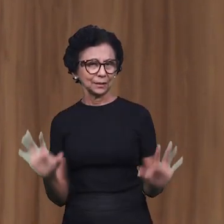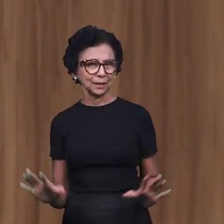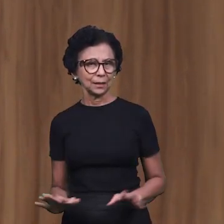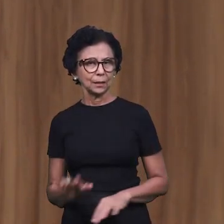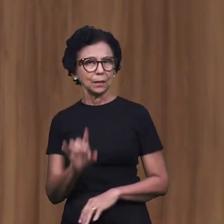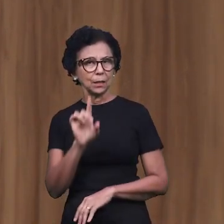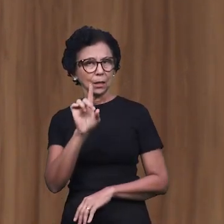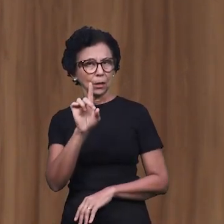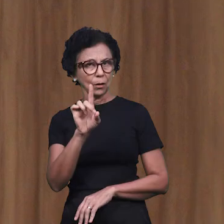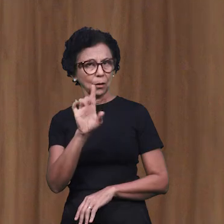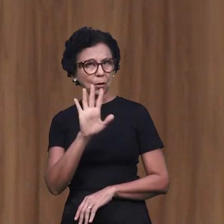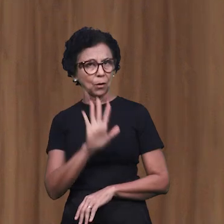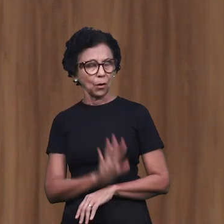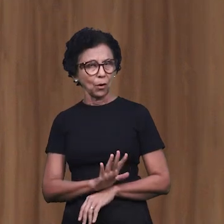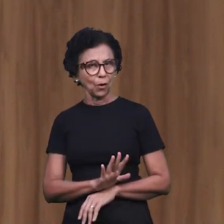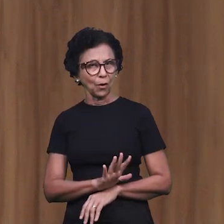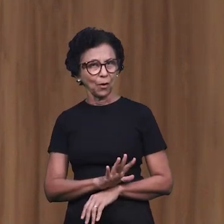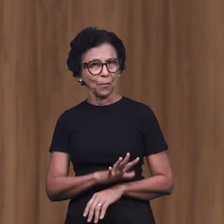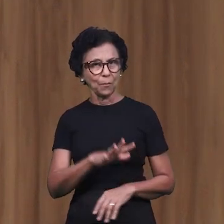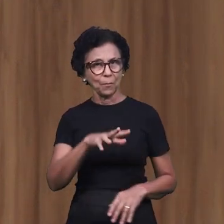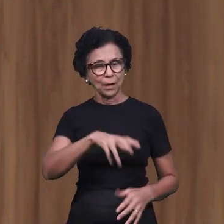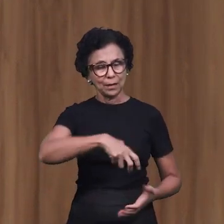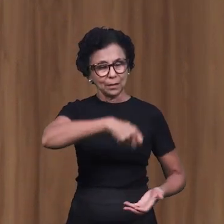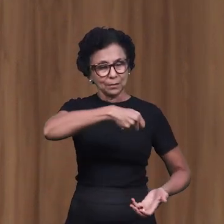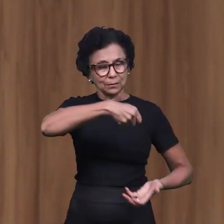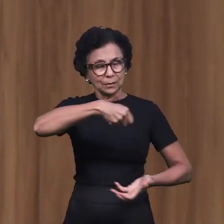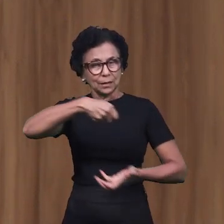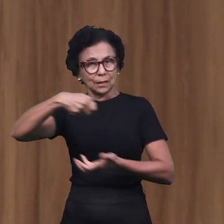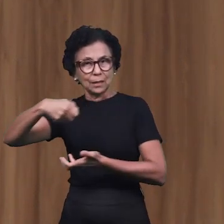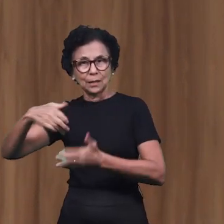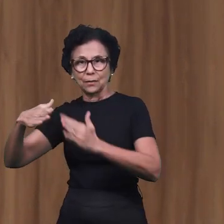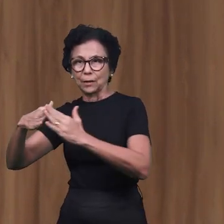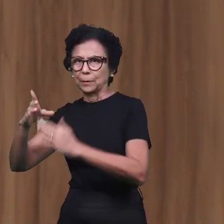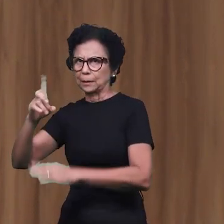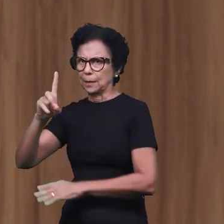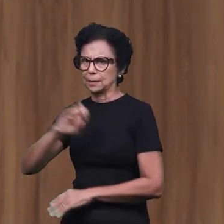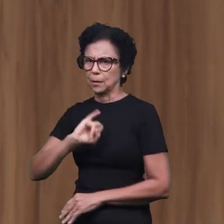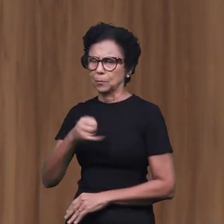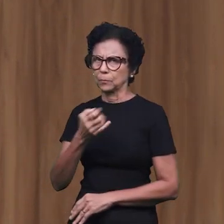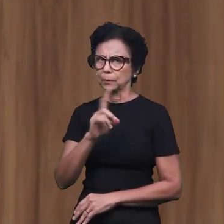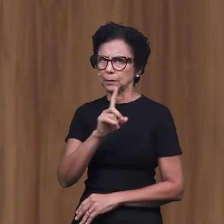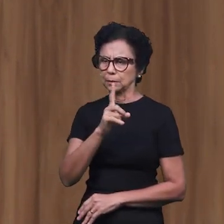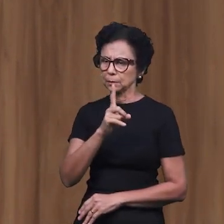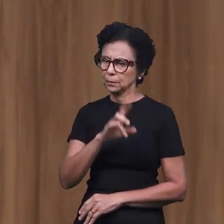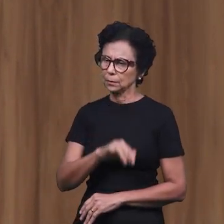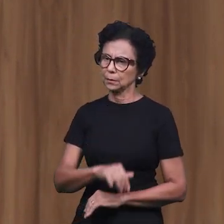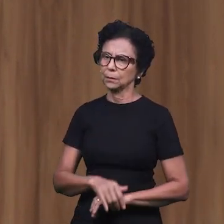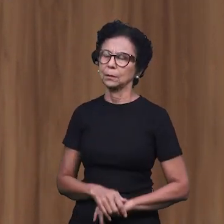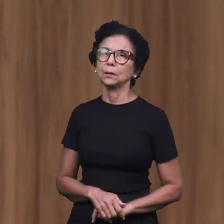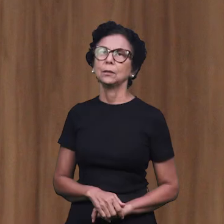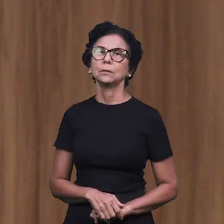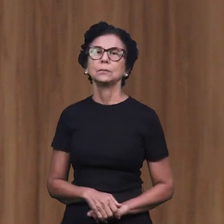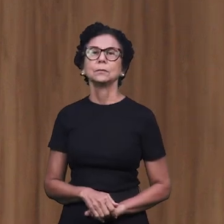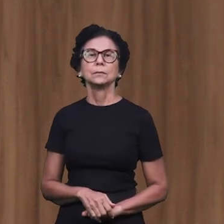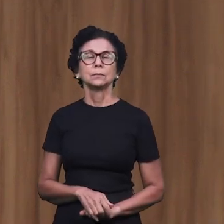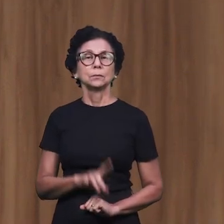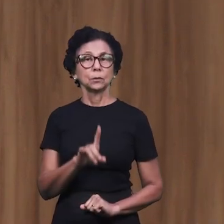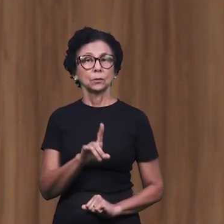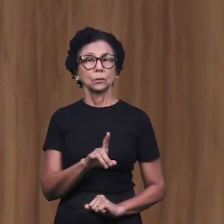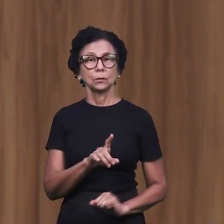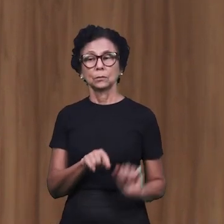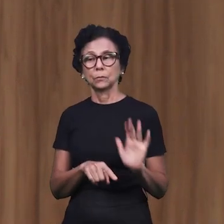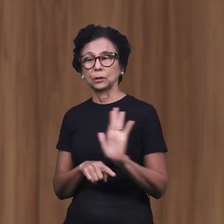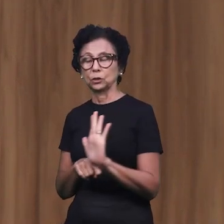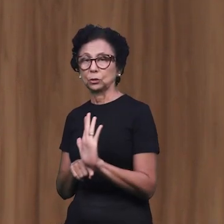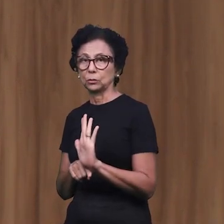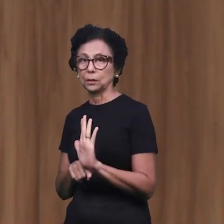faz a cestinha para levar para casa, não. Não se aproveita da situação, não. Então, você vai ser ajudado, mas não se aproveita